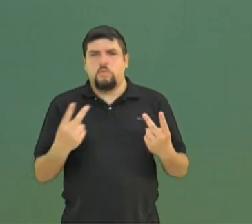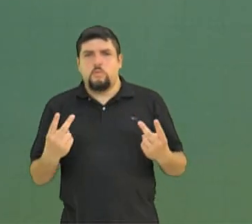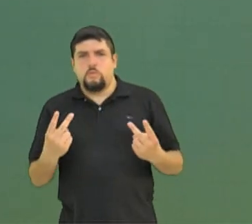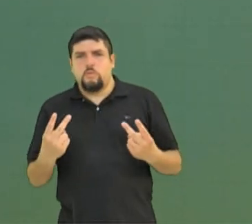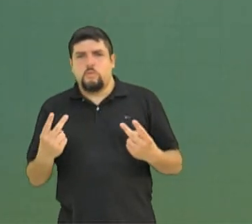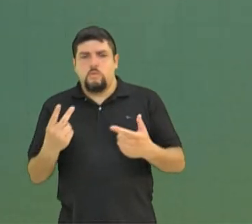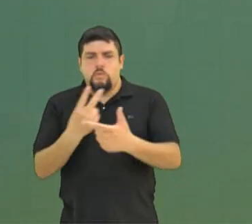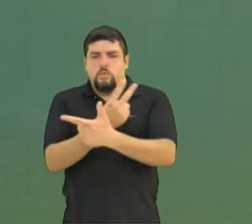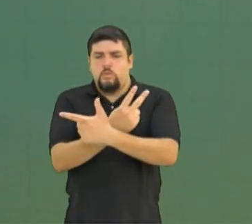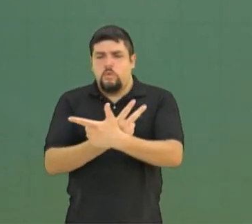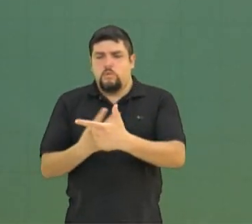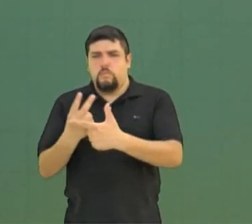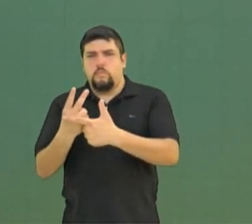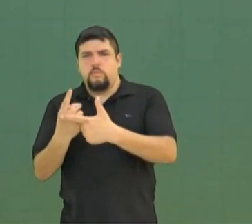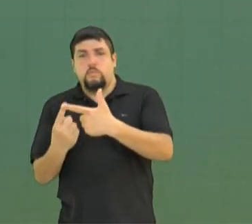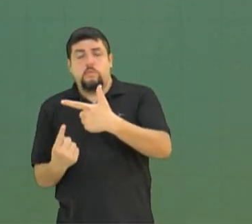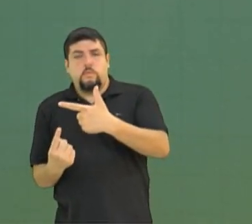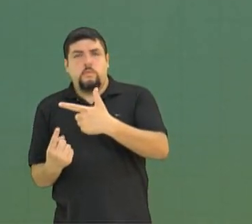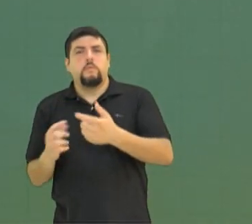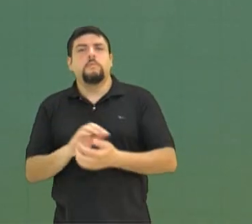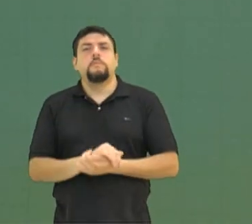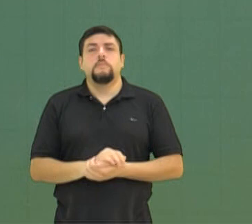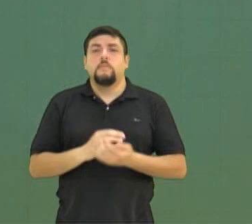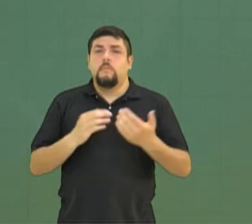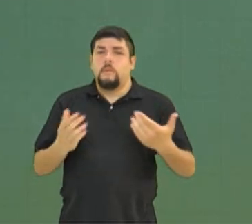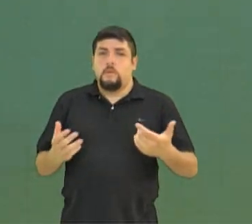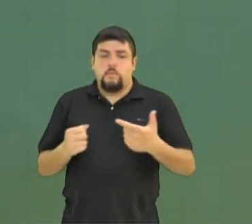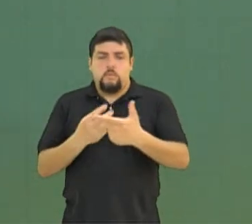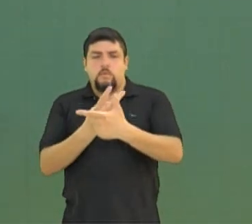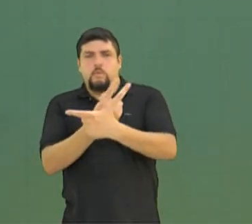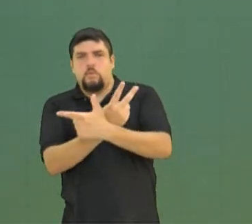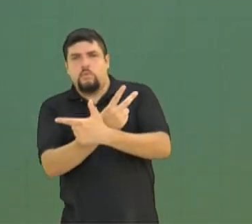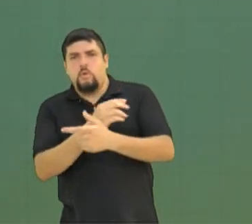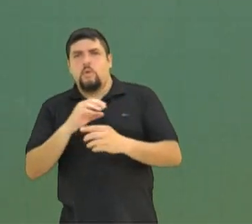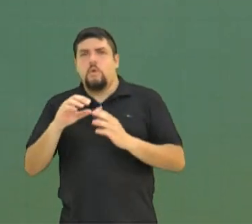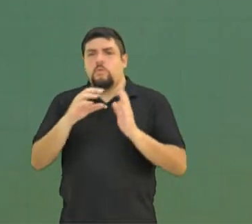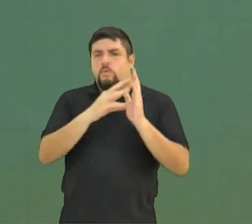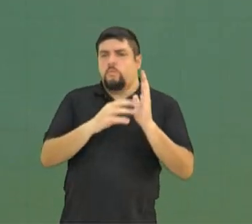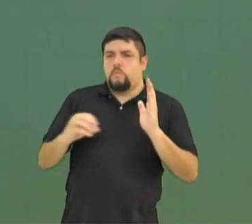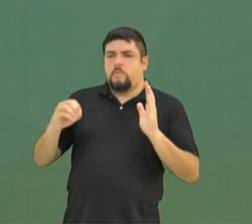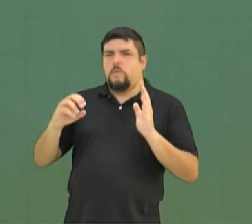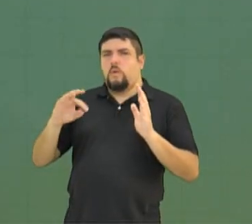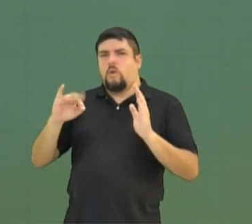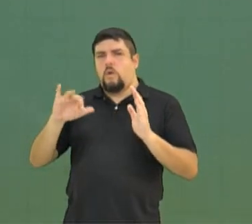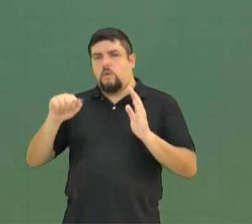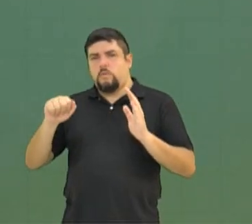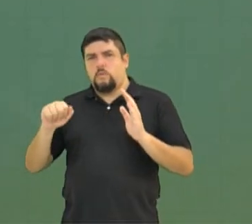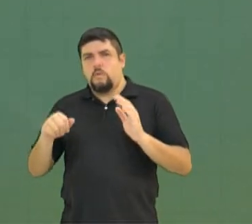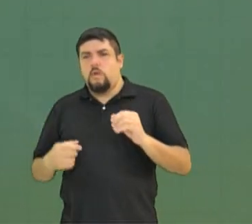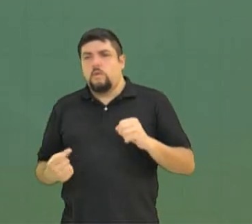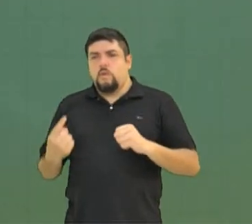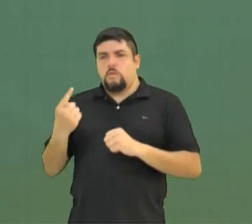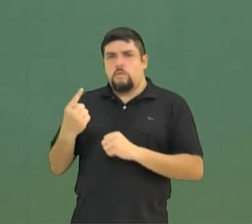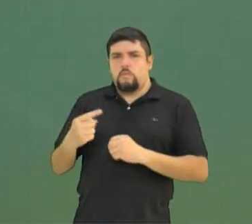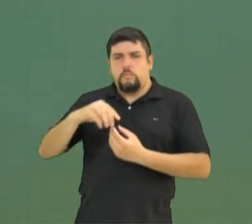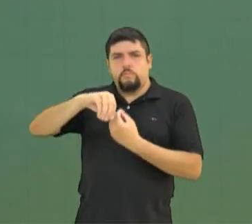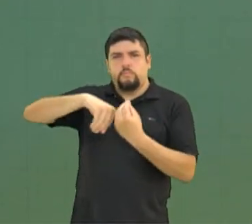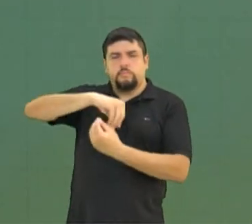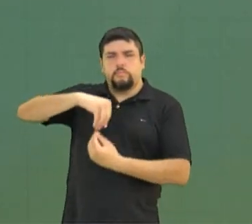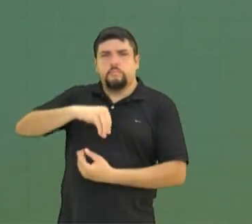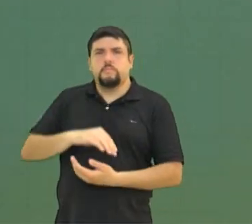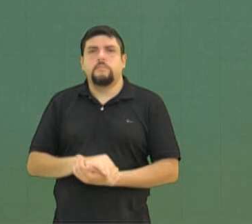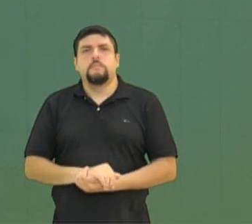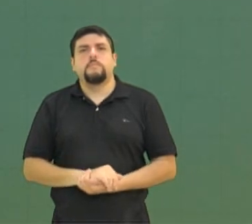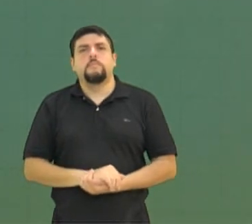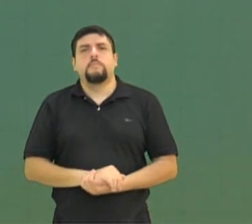é 1. Então, eu tenho 2 isômeros opticamente ativos e uma mistura racêmica.